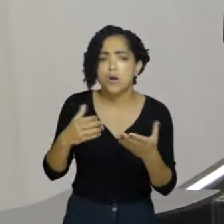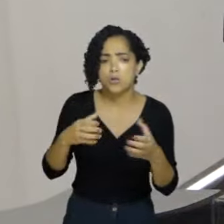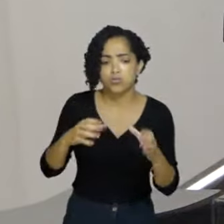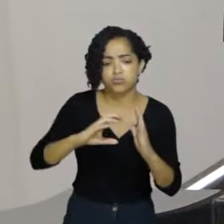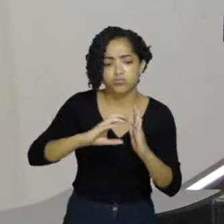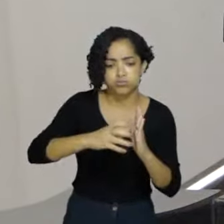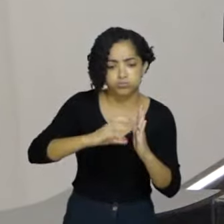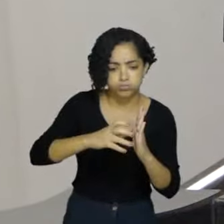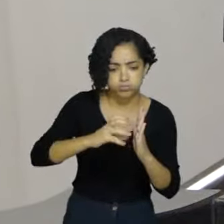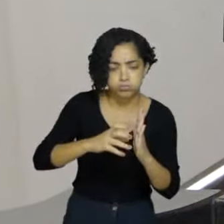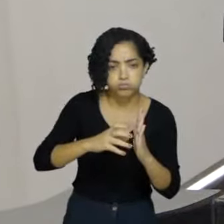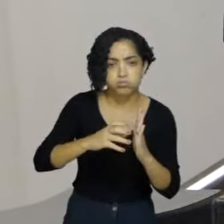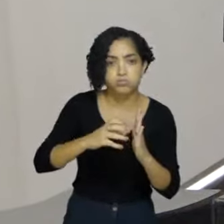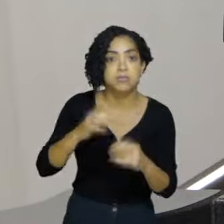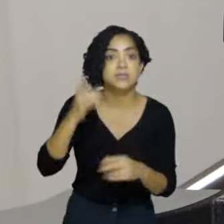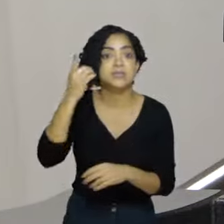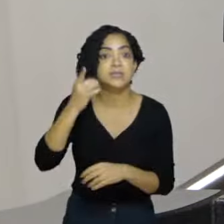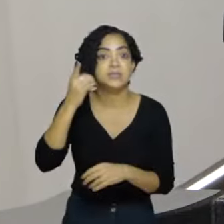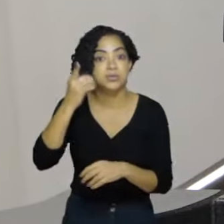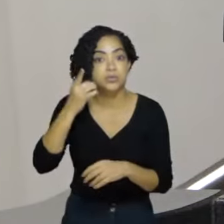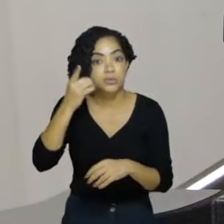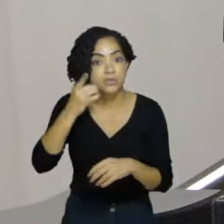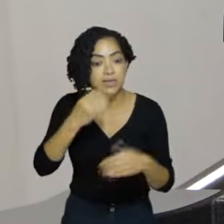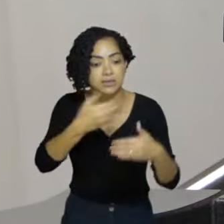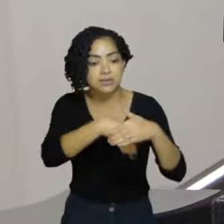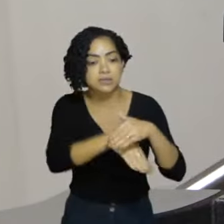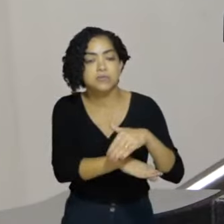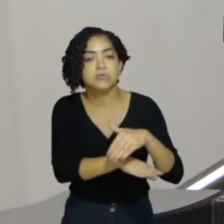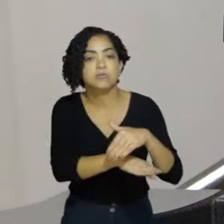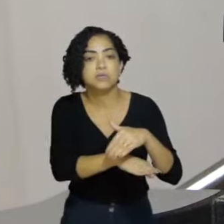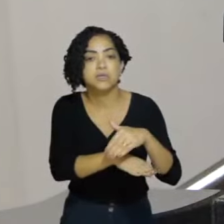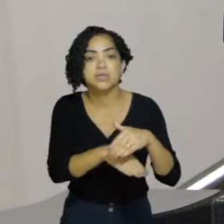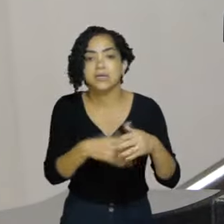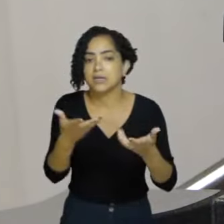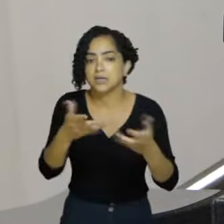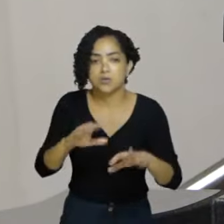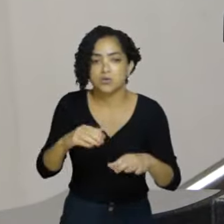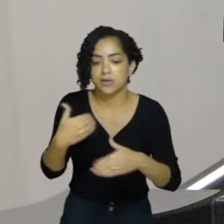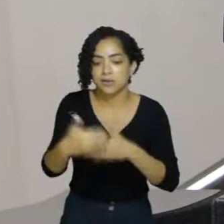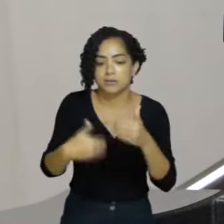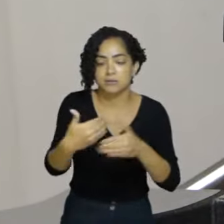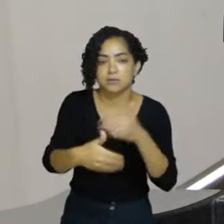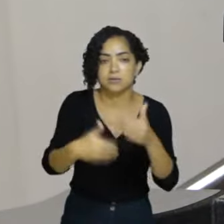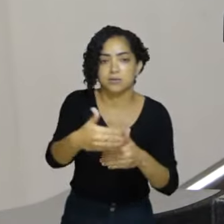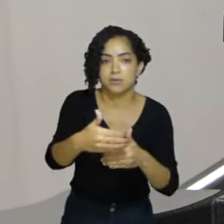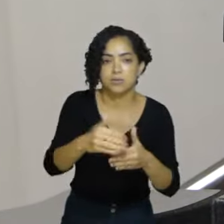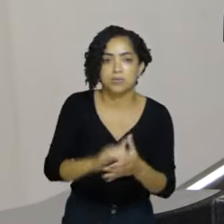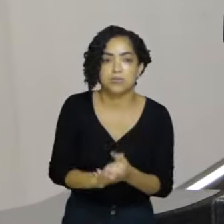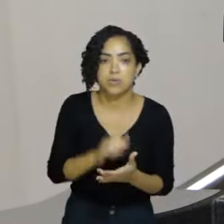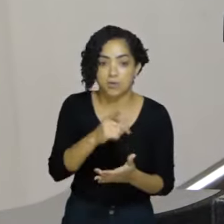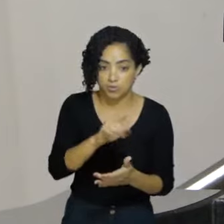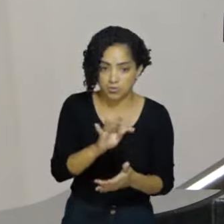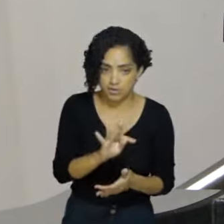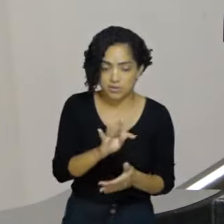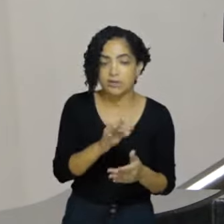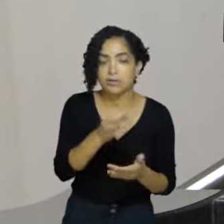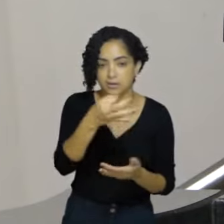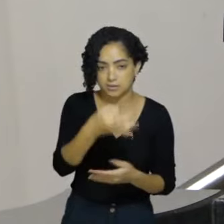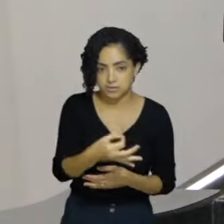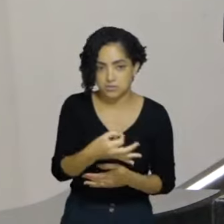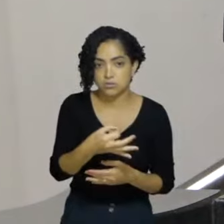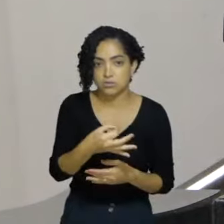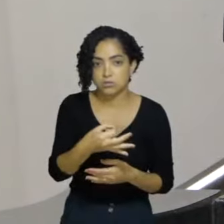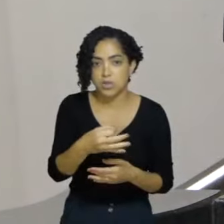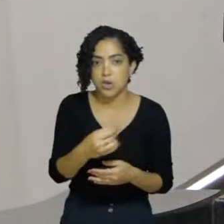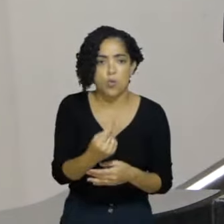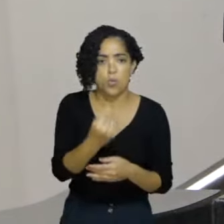da deputada que está segurando o projeto para ele não tramitar. Se você pensou que é uma deputada do PT, acertou. E esse não é o único projeto do